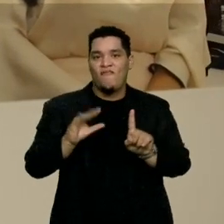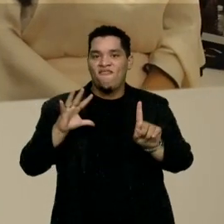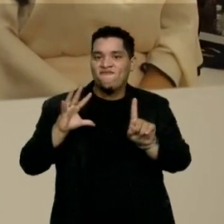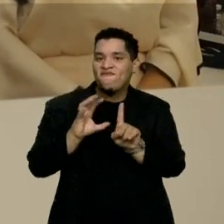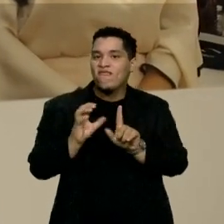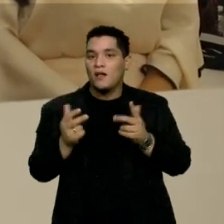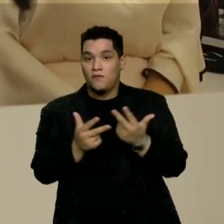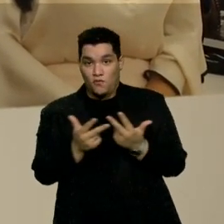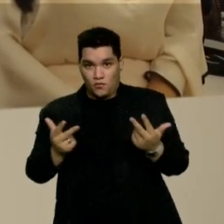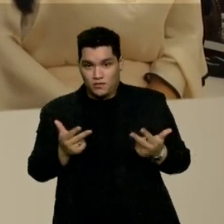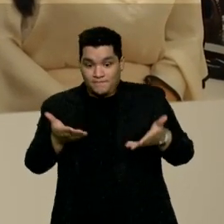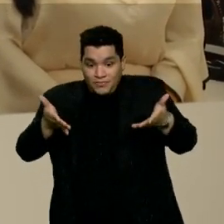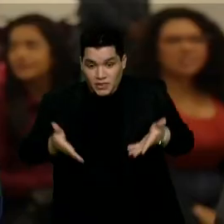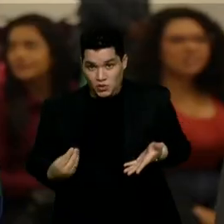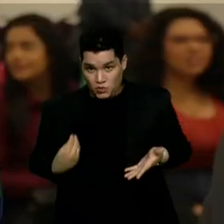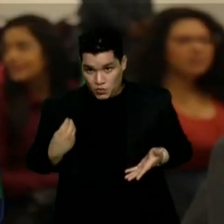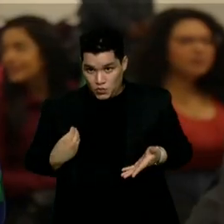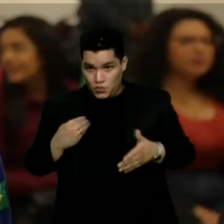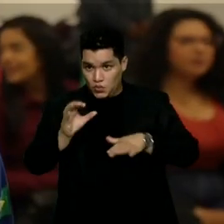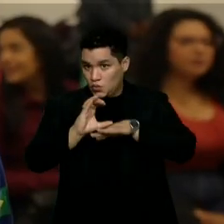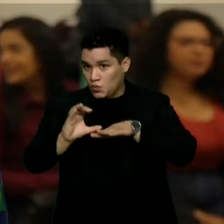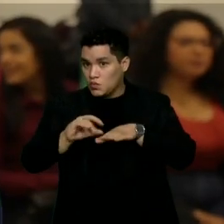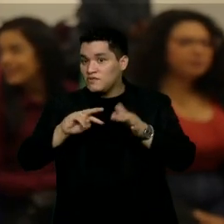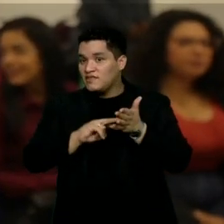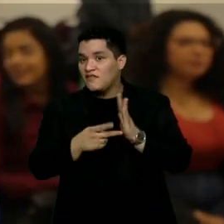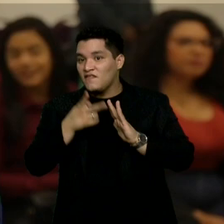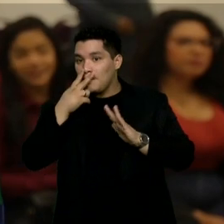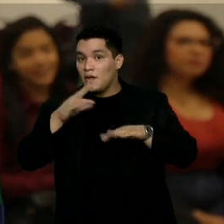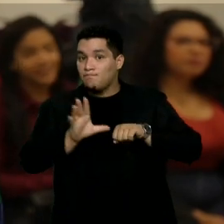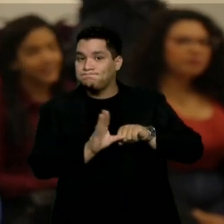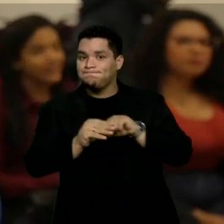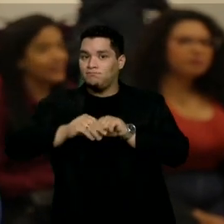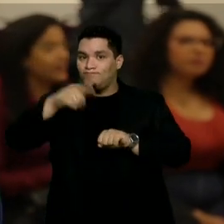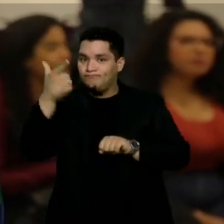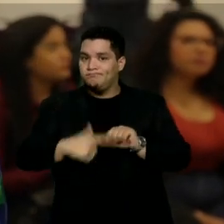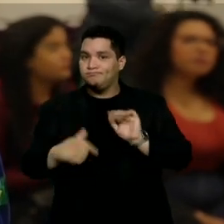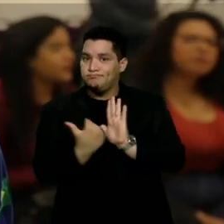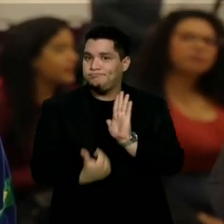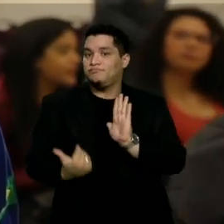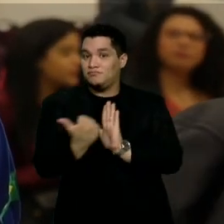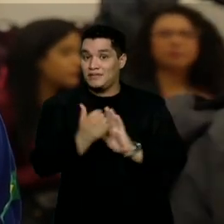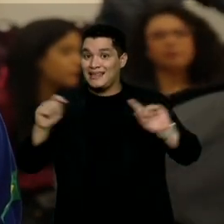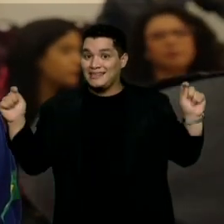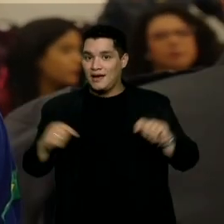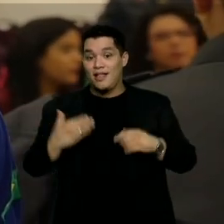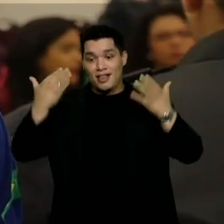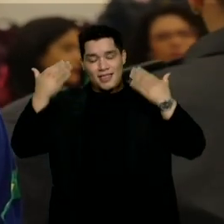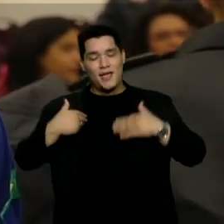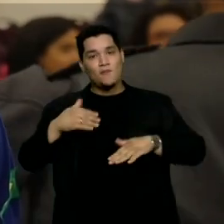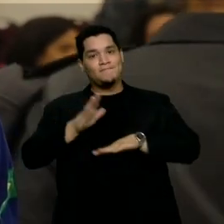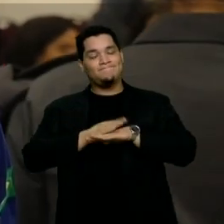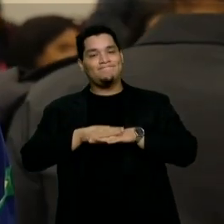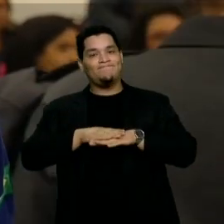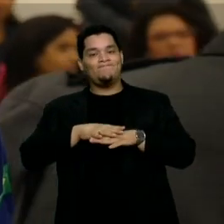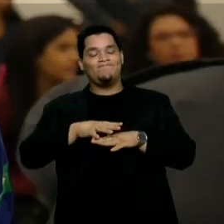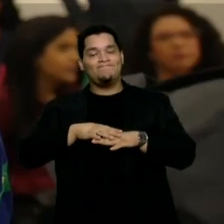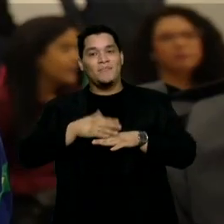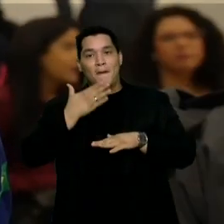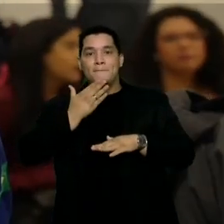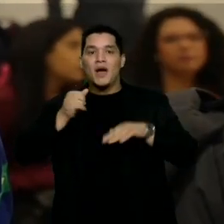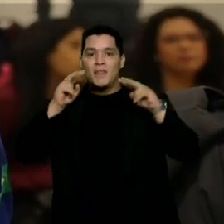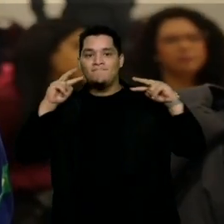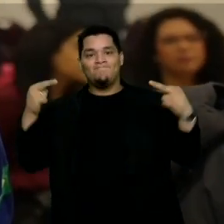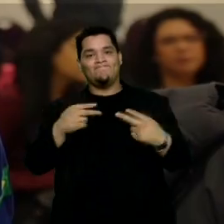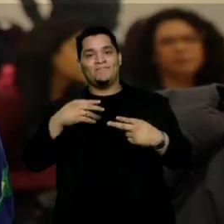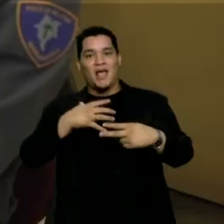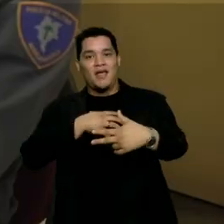é uma reciclagem leva a gente ter mais conhecimento conseguir ter um olhar mais humanizado tá e bem como conseguir entender dentro da